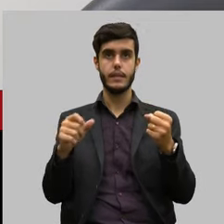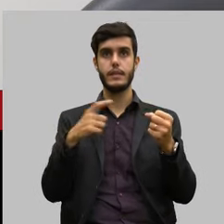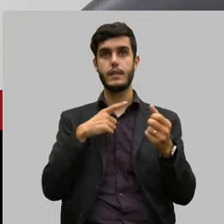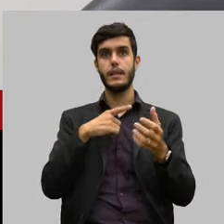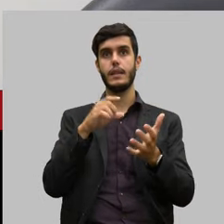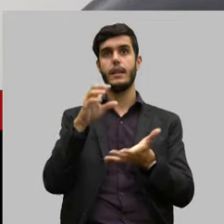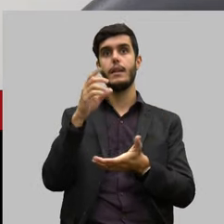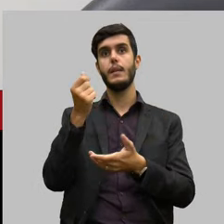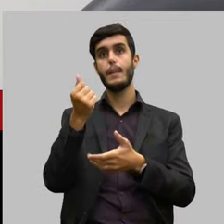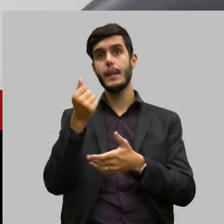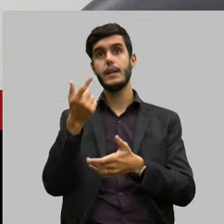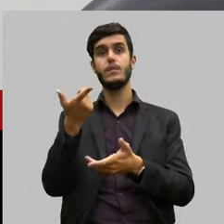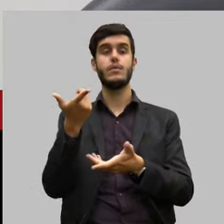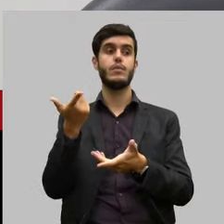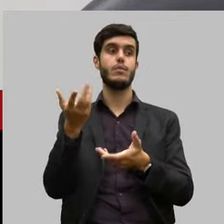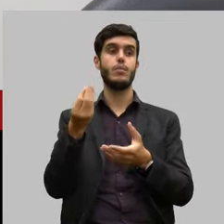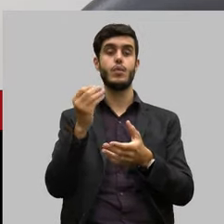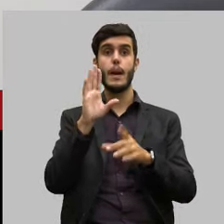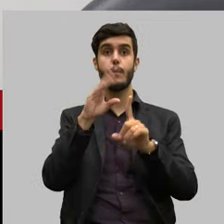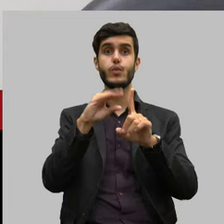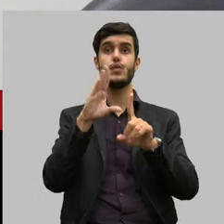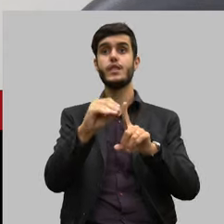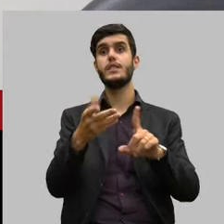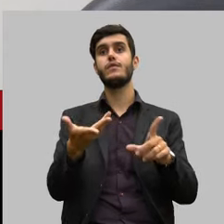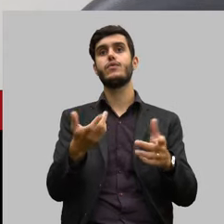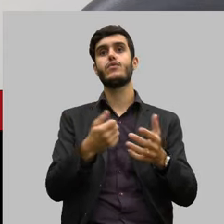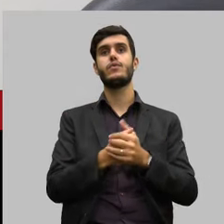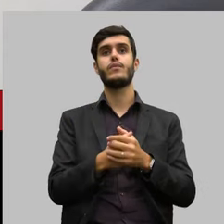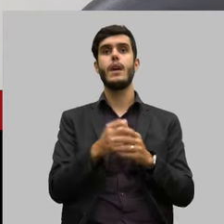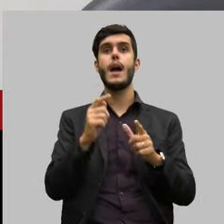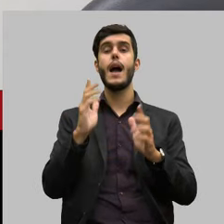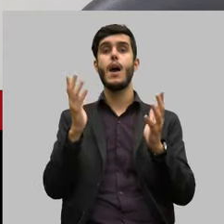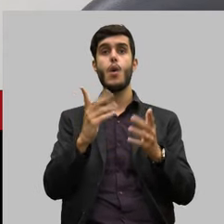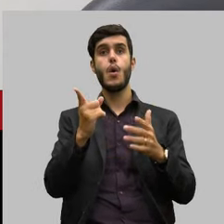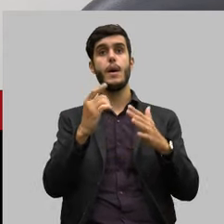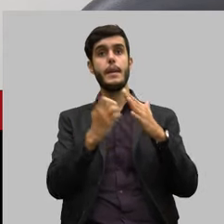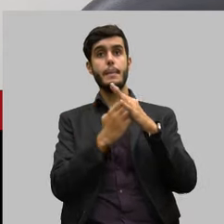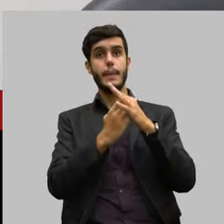preços abusivos agora a imprensa que tá nos assistindo